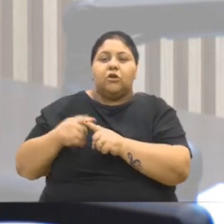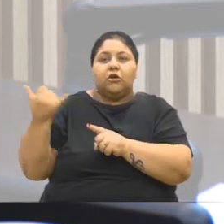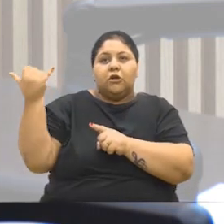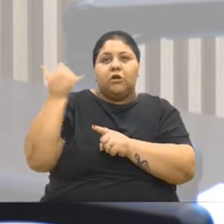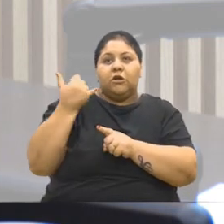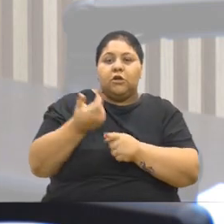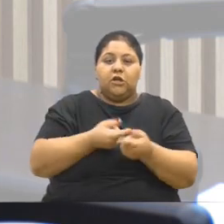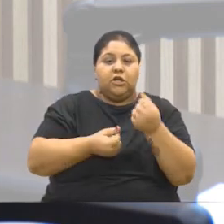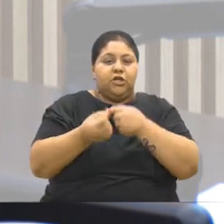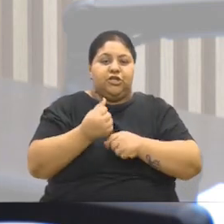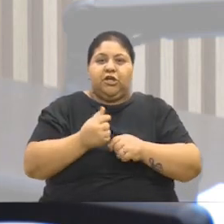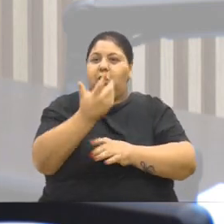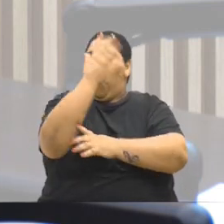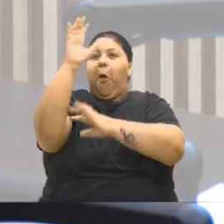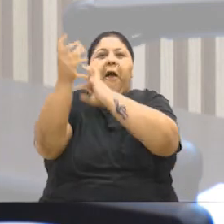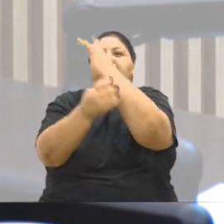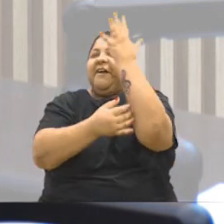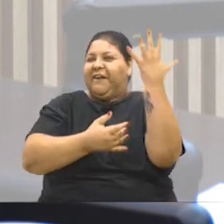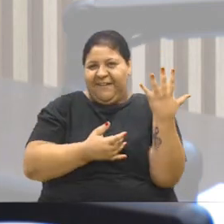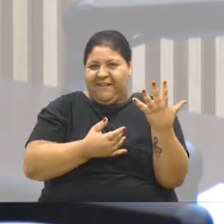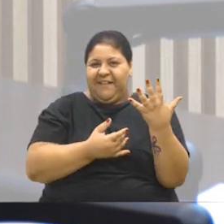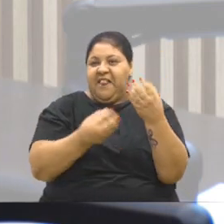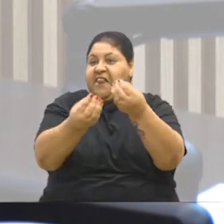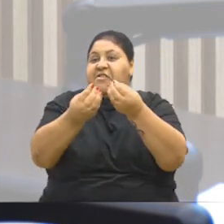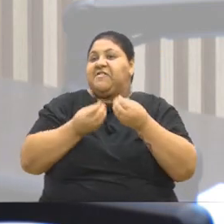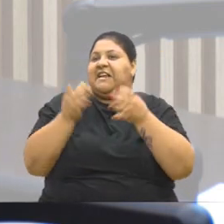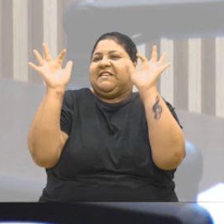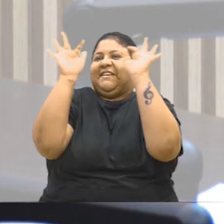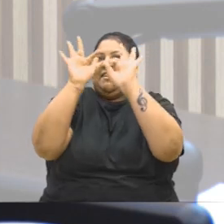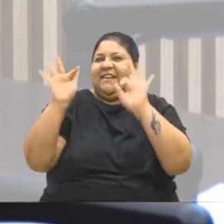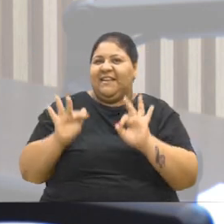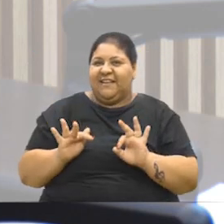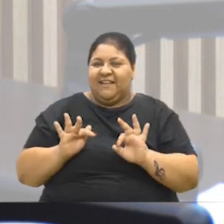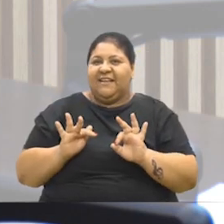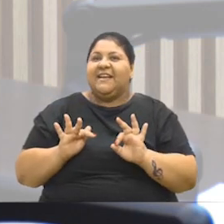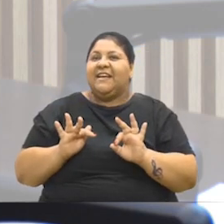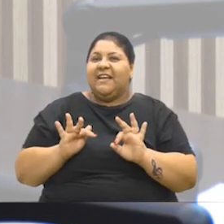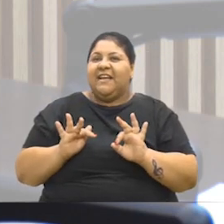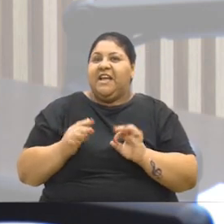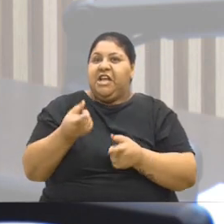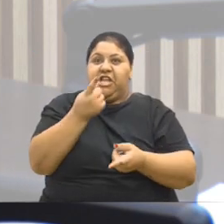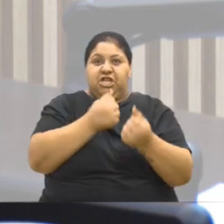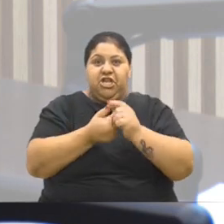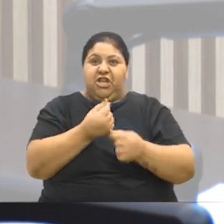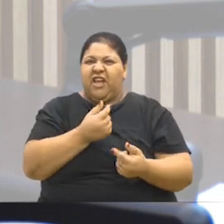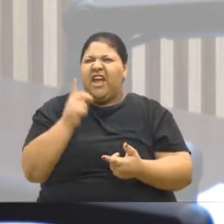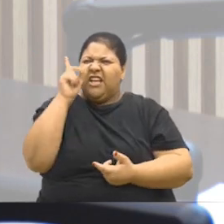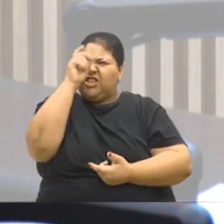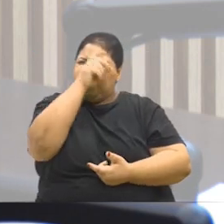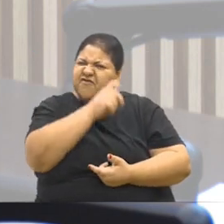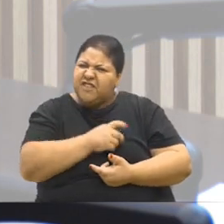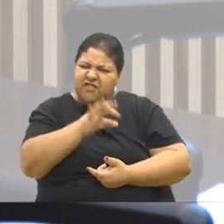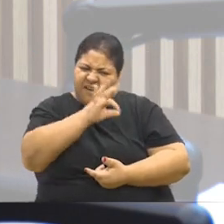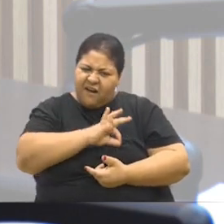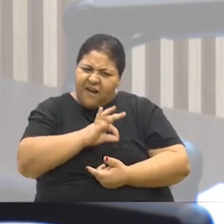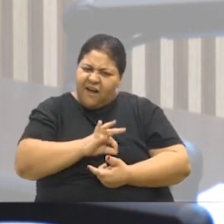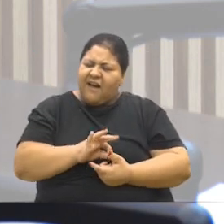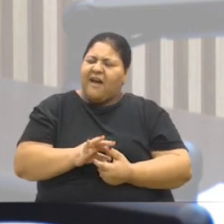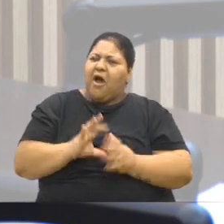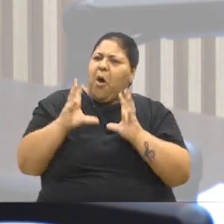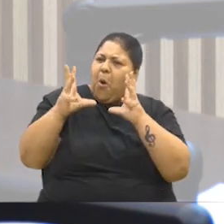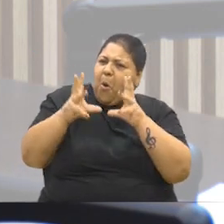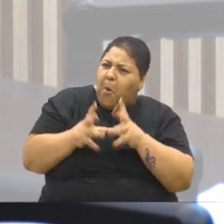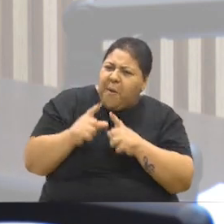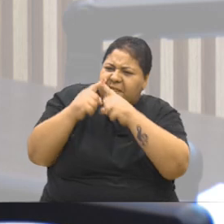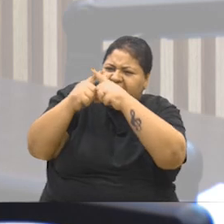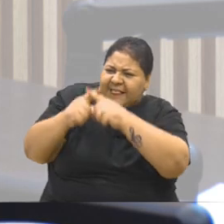que dinheiro não dá em árvore, que dinheiro não traz felicidade, que dinheiro é sujo, que é difícil ganhar dinheiro? Quantas